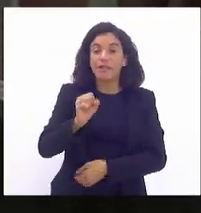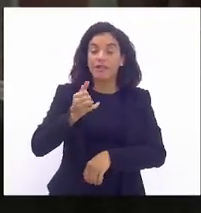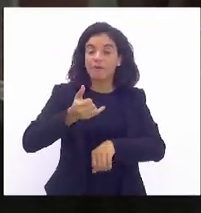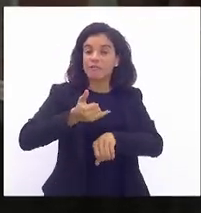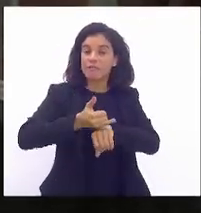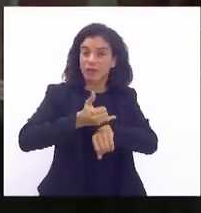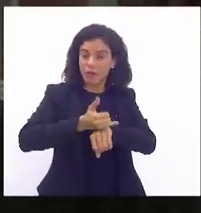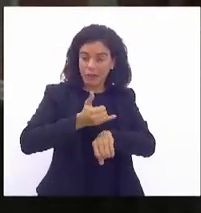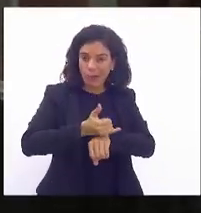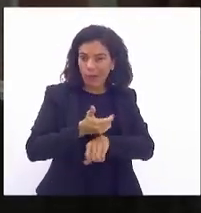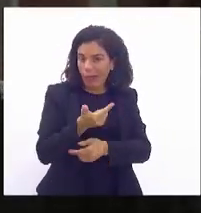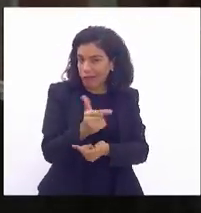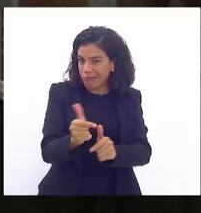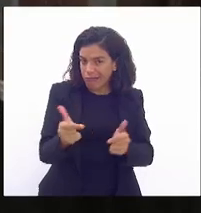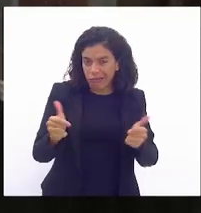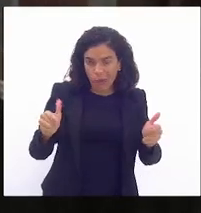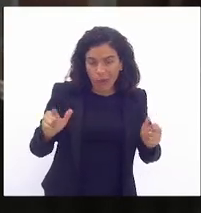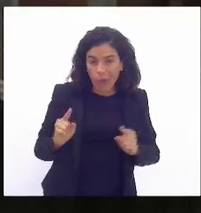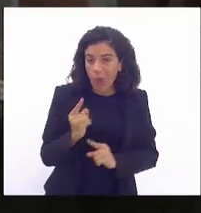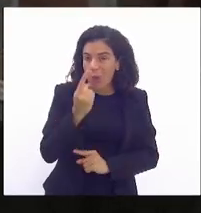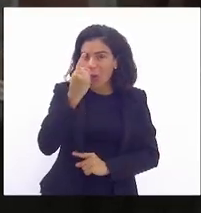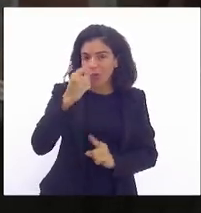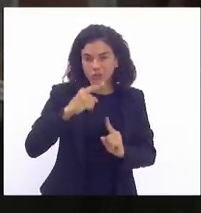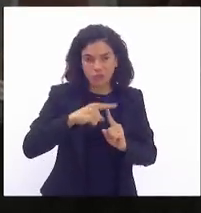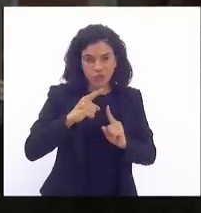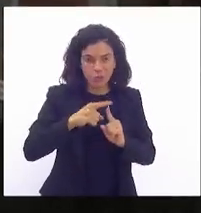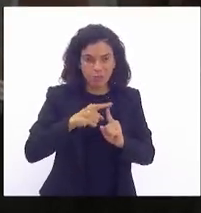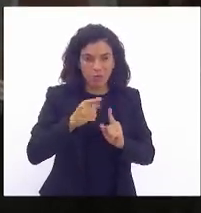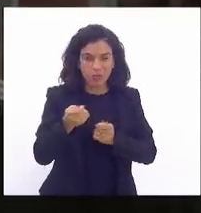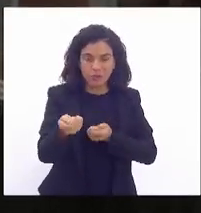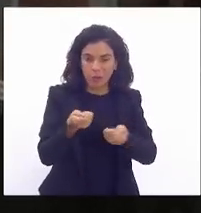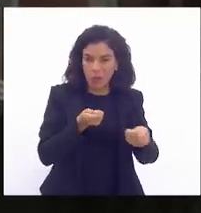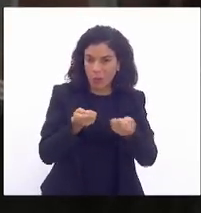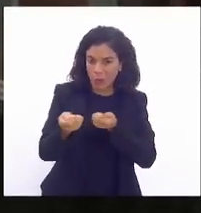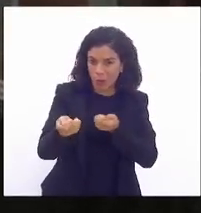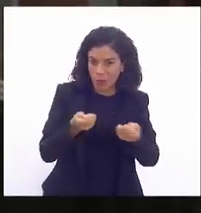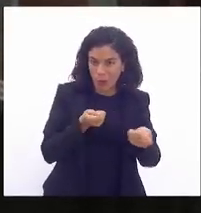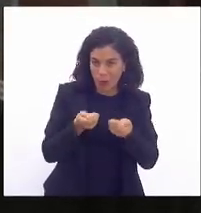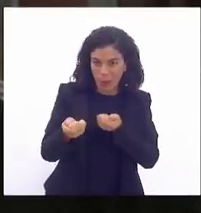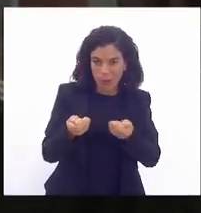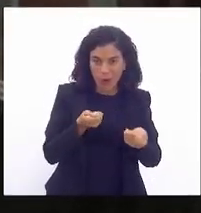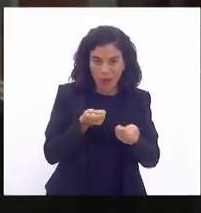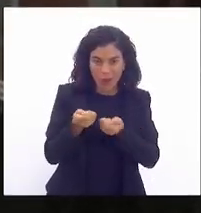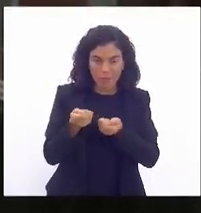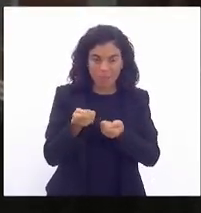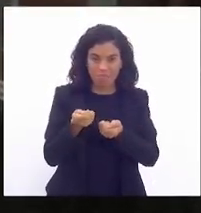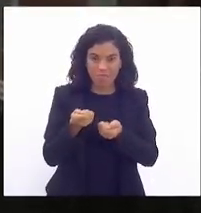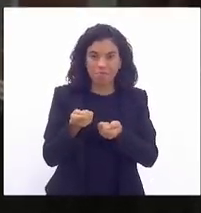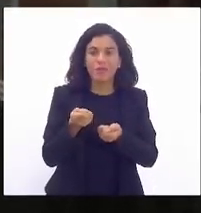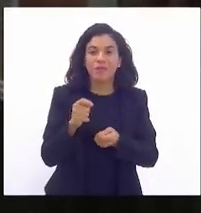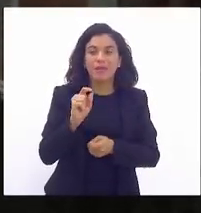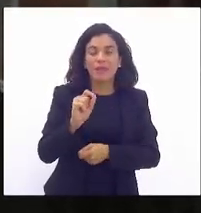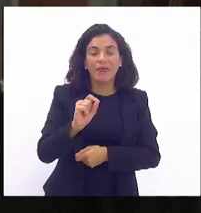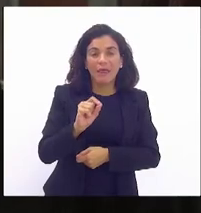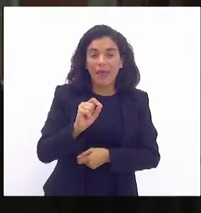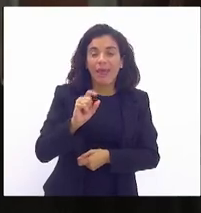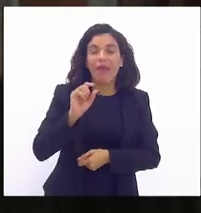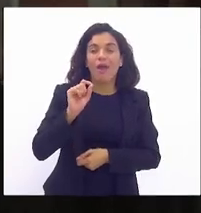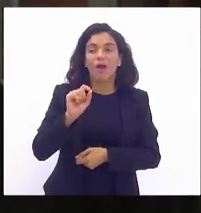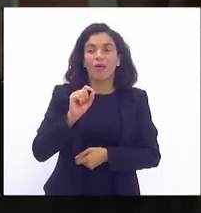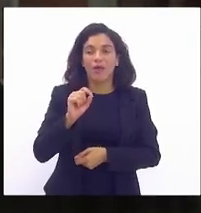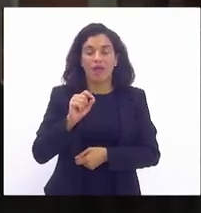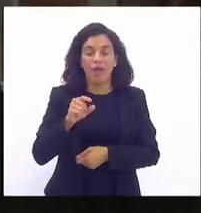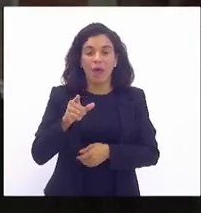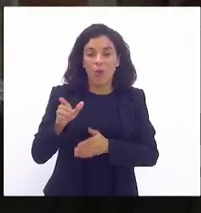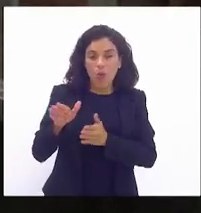Redonda não tem nenhum tipo de monitoramento desse material particulado que é carreado ao leito